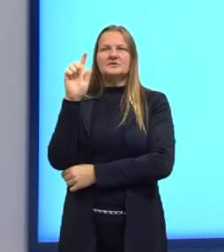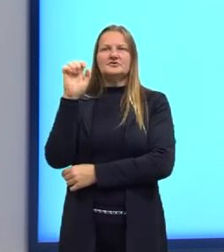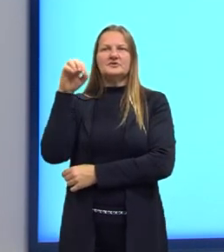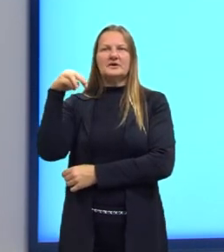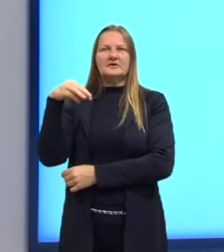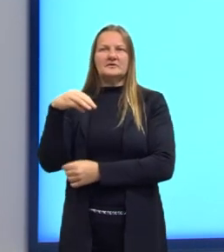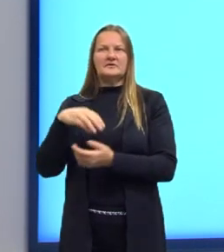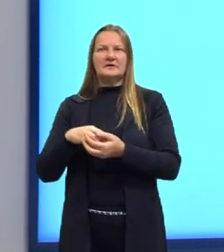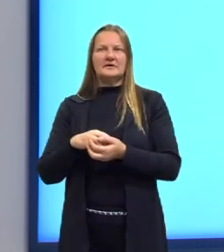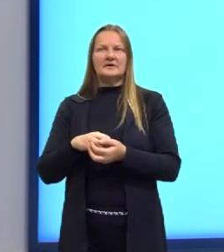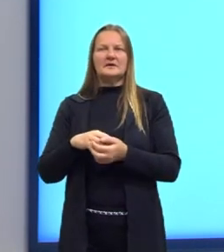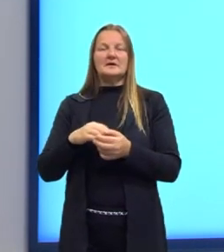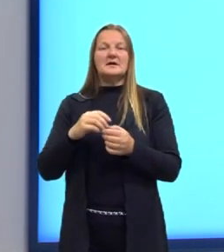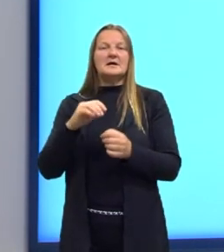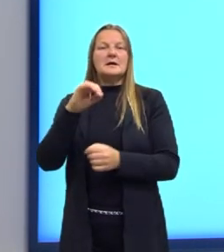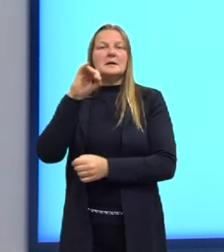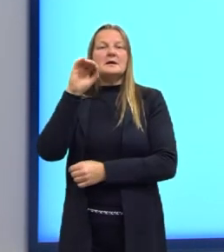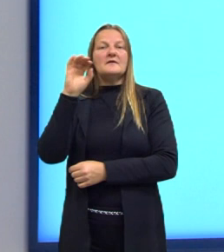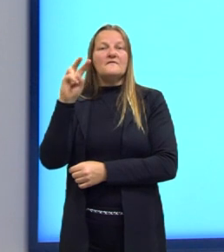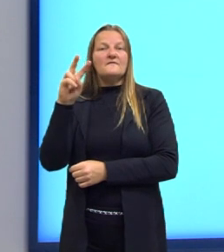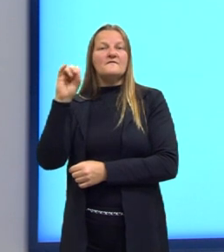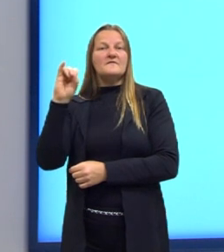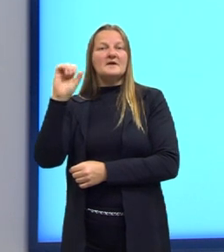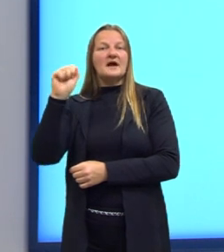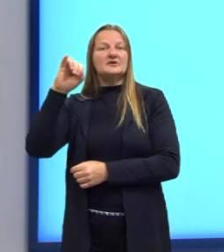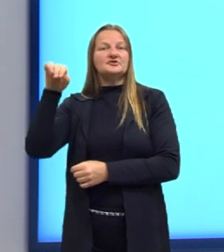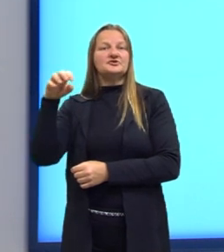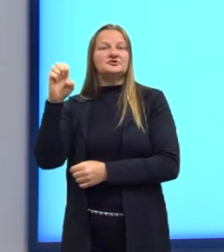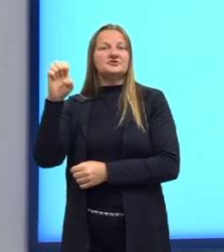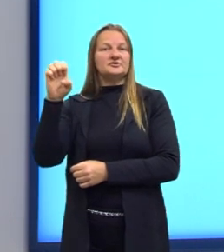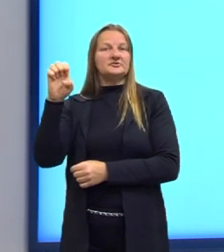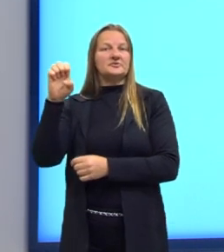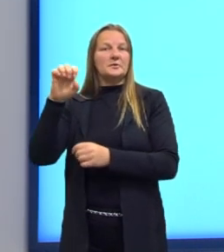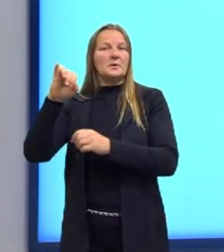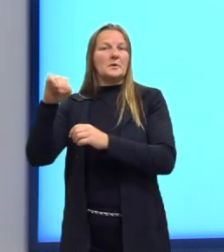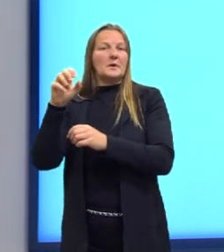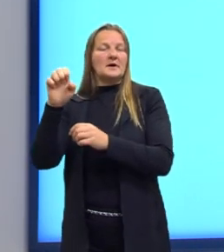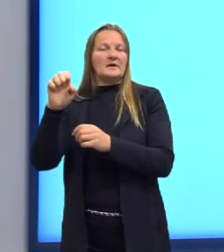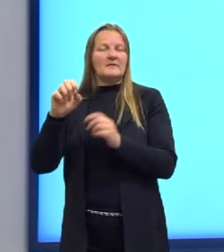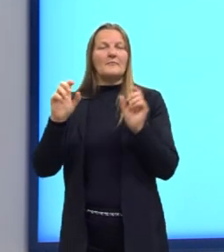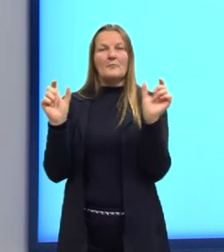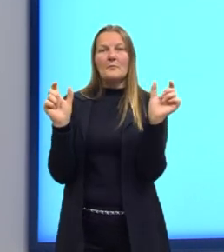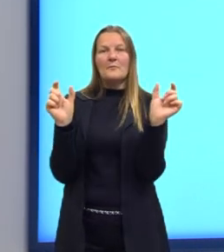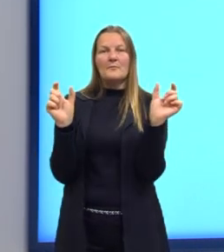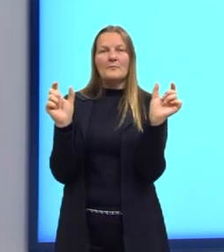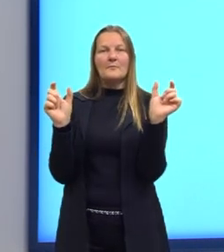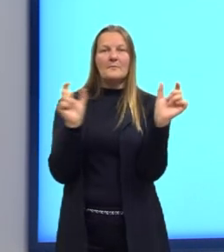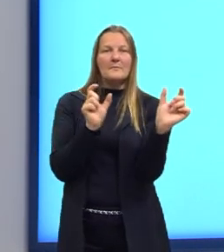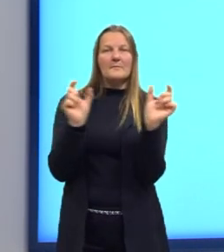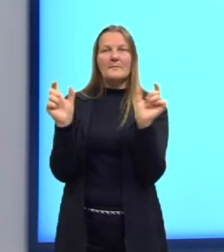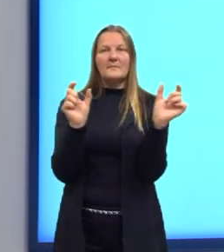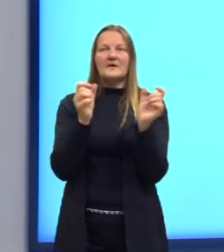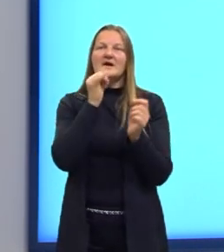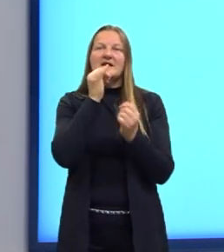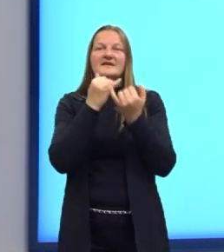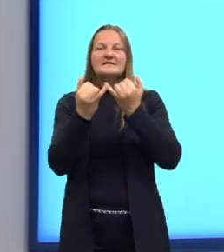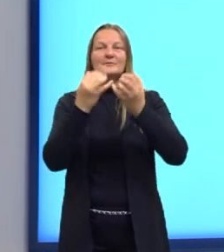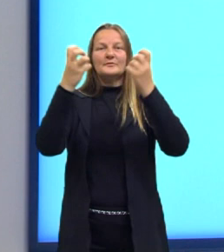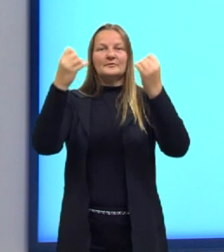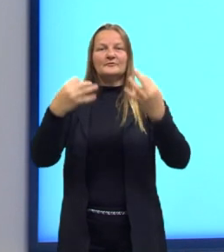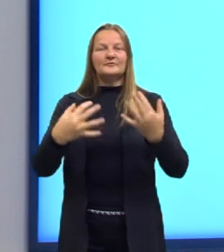em espanhol em viagem em português aqui são alguns exemplos de palavras